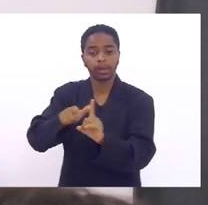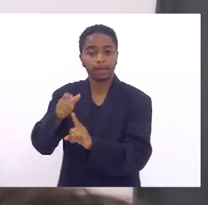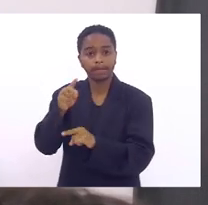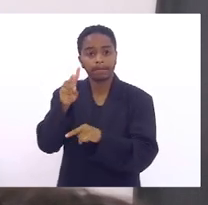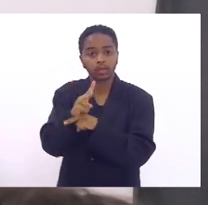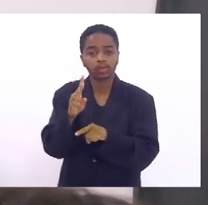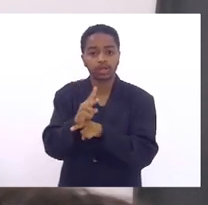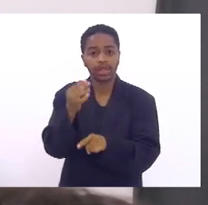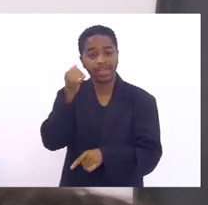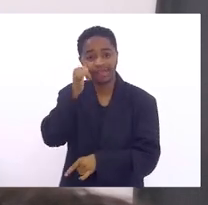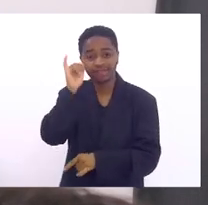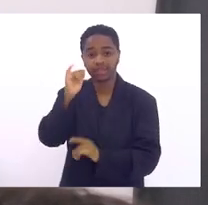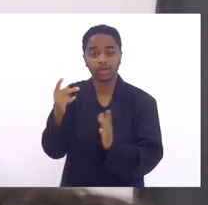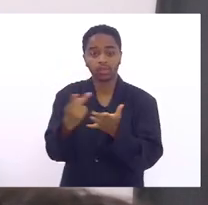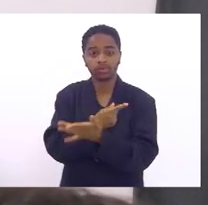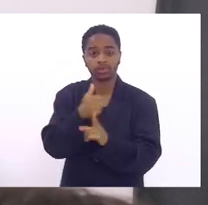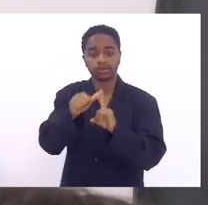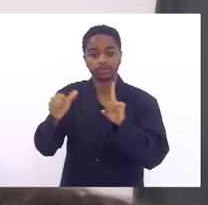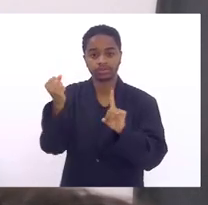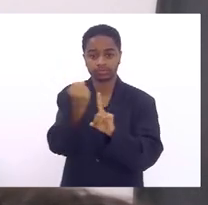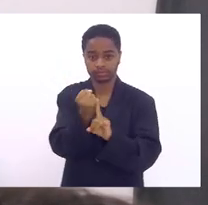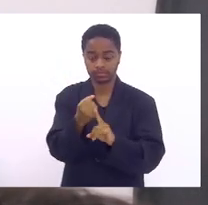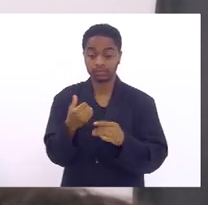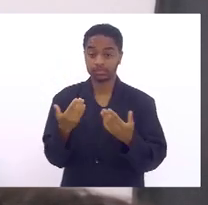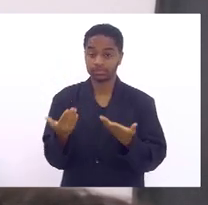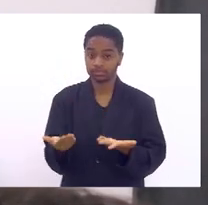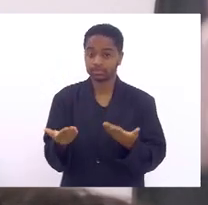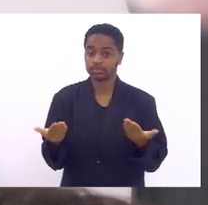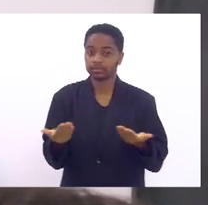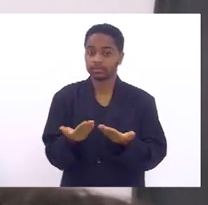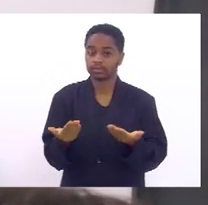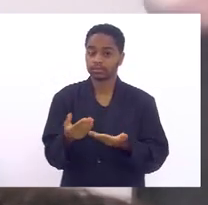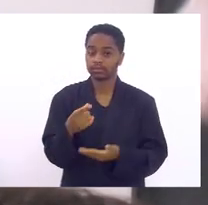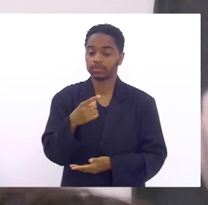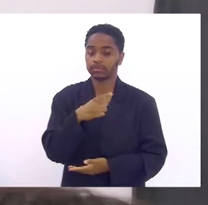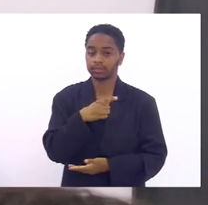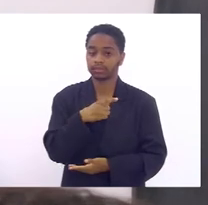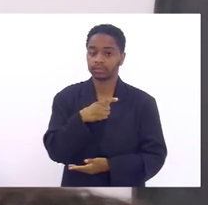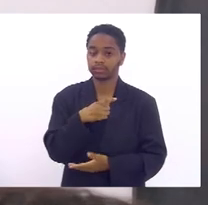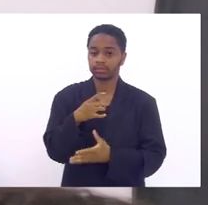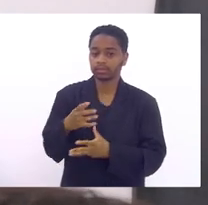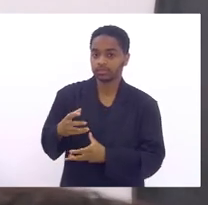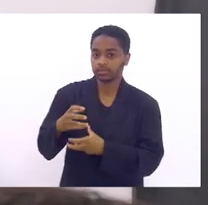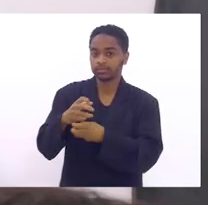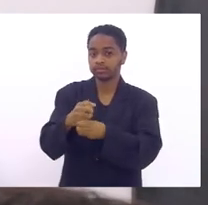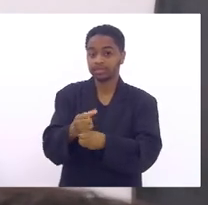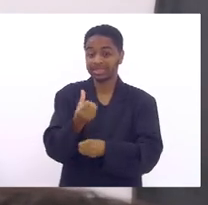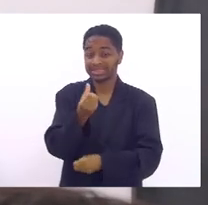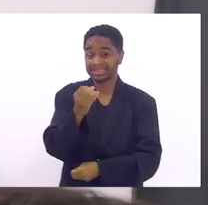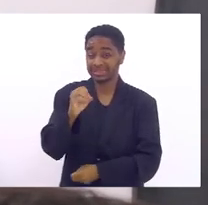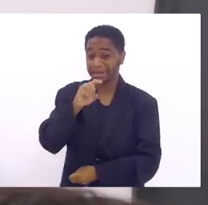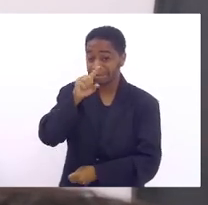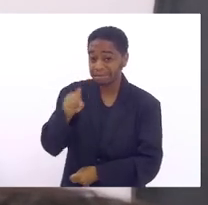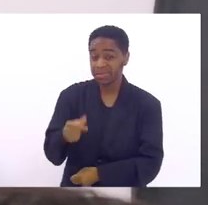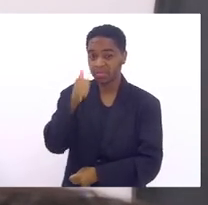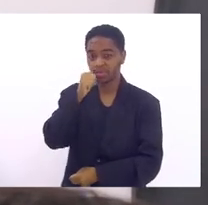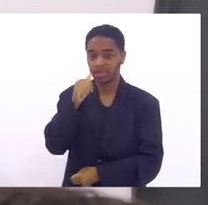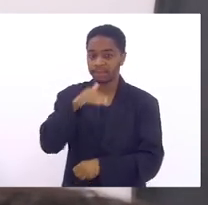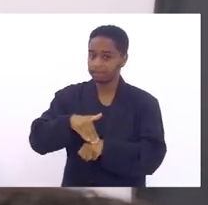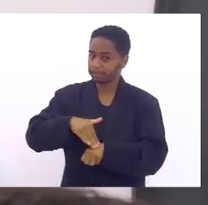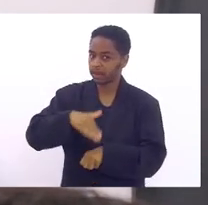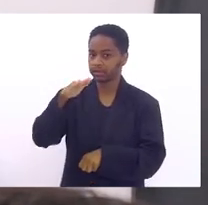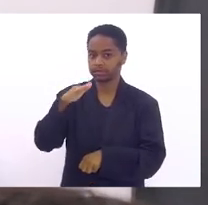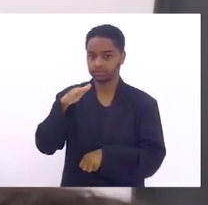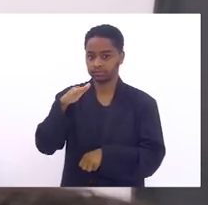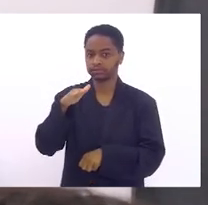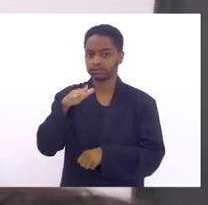sejam vítimas de feminicídio então atualmente né Nós temos um balanço de mais de 60.000 mulheres debaixo do